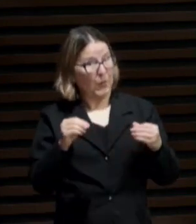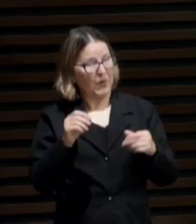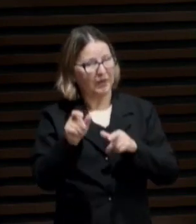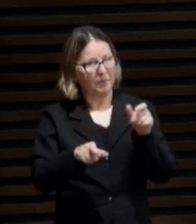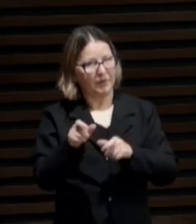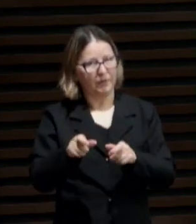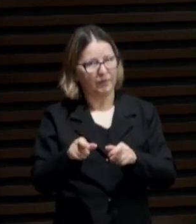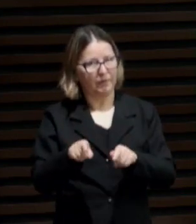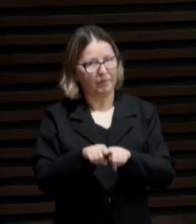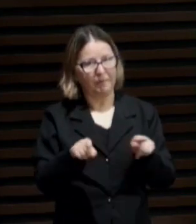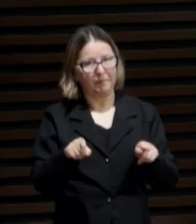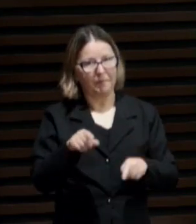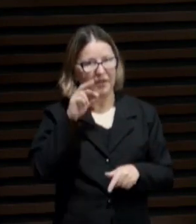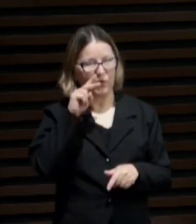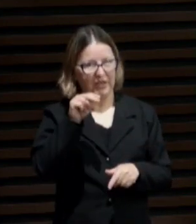língua você